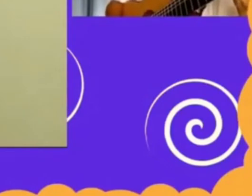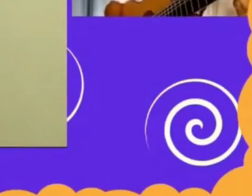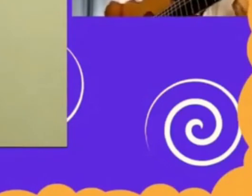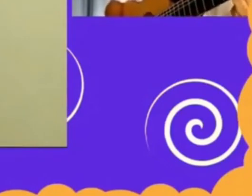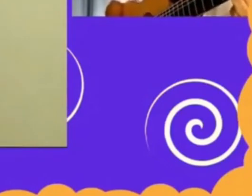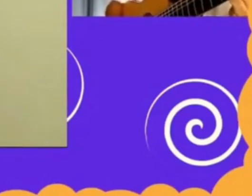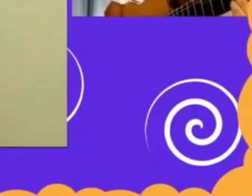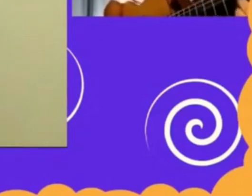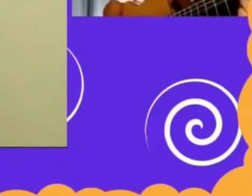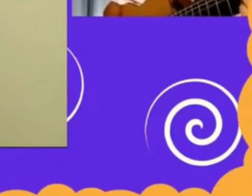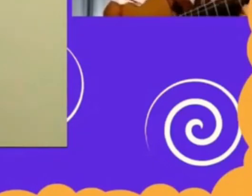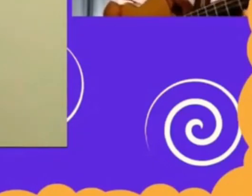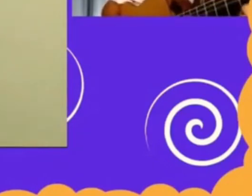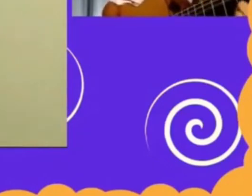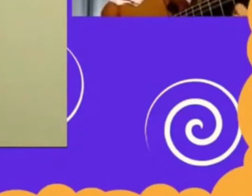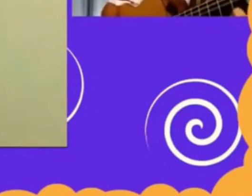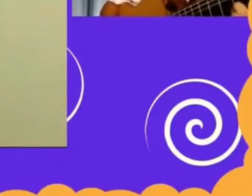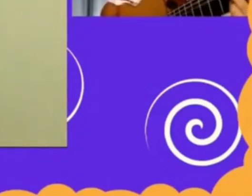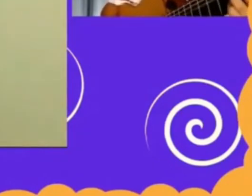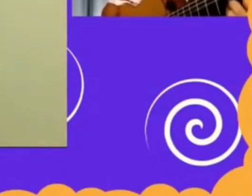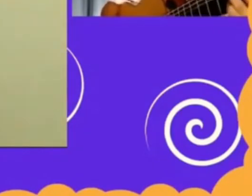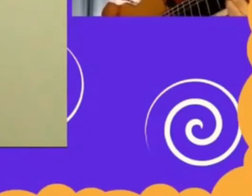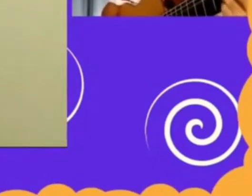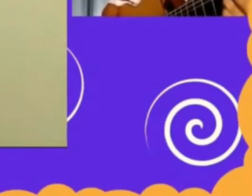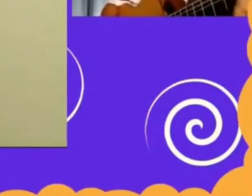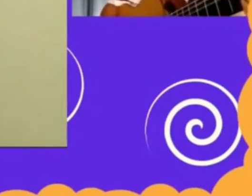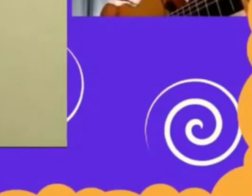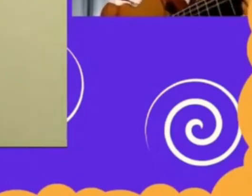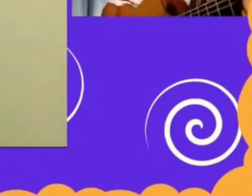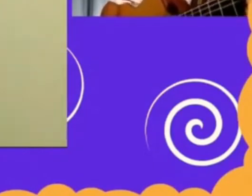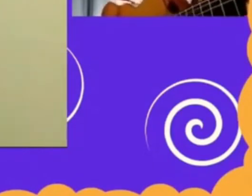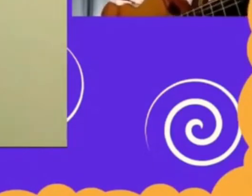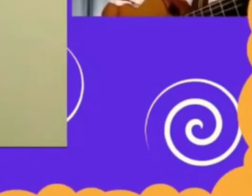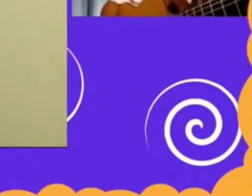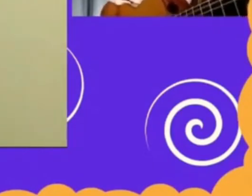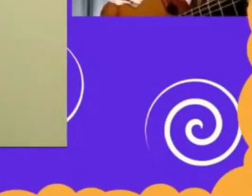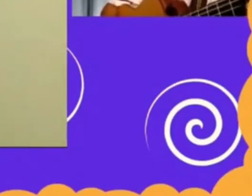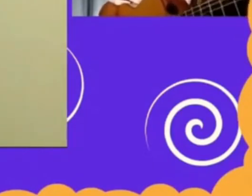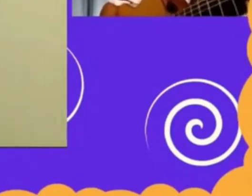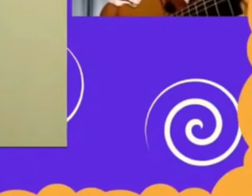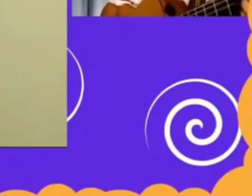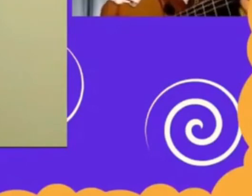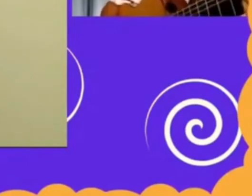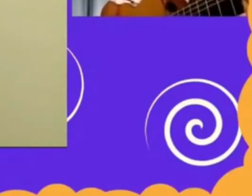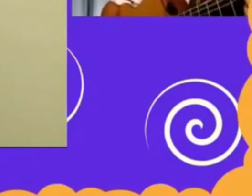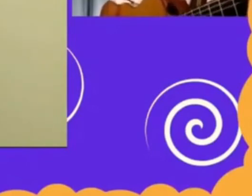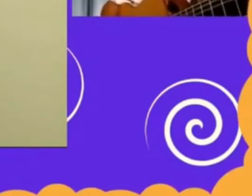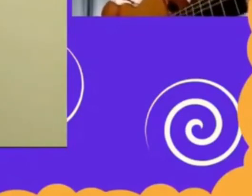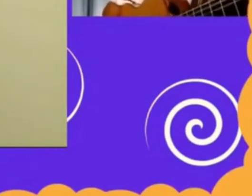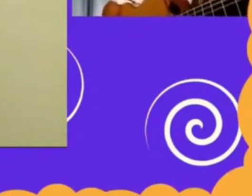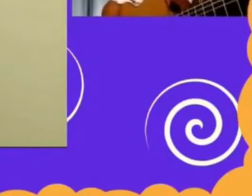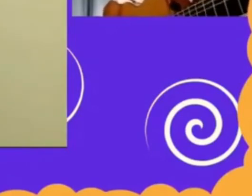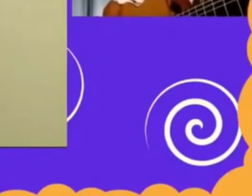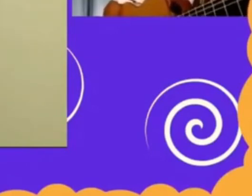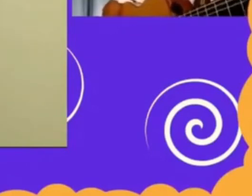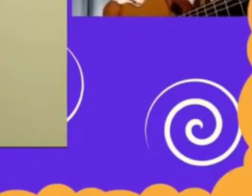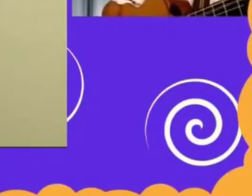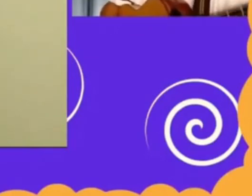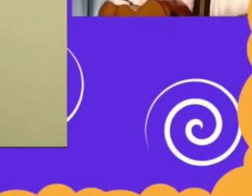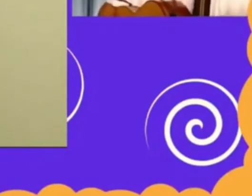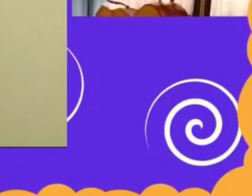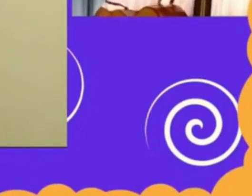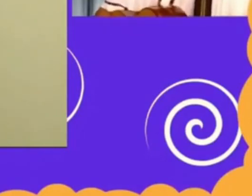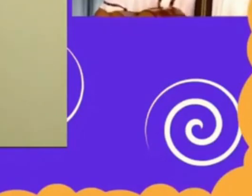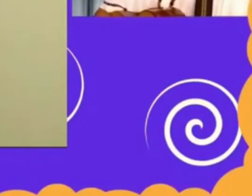frio, frio A doente de frio, sapo, sapo Tinha um ropão, ropão, ropão E emprestou pro sapo, sapo, sapo E